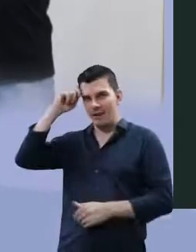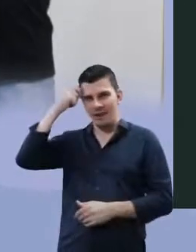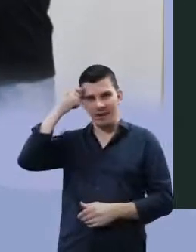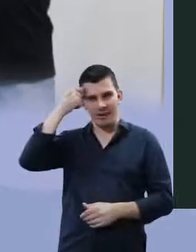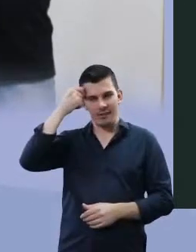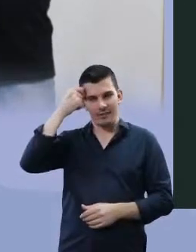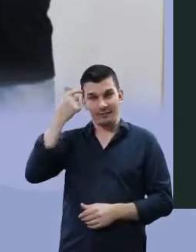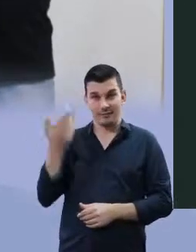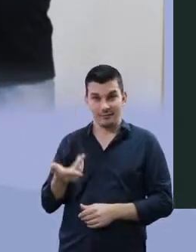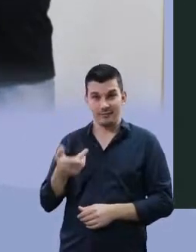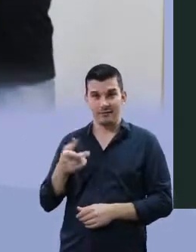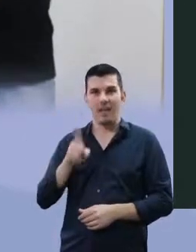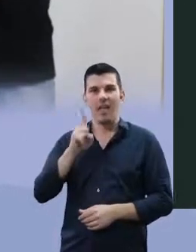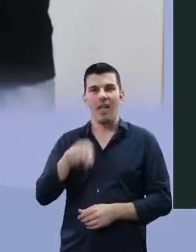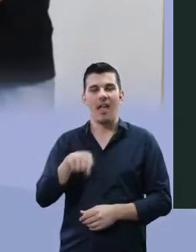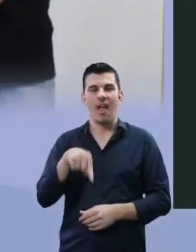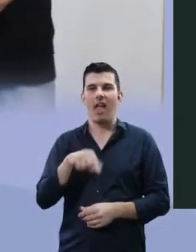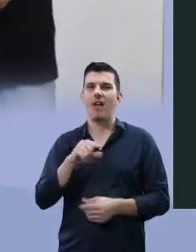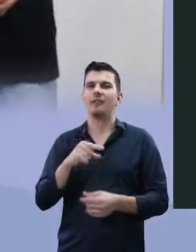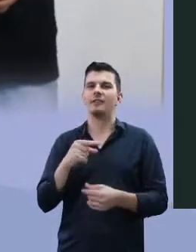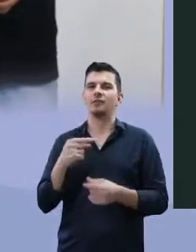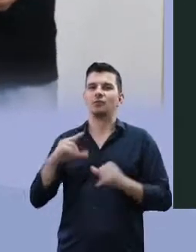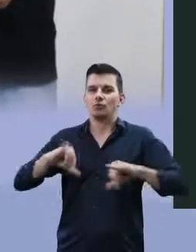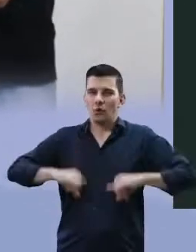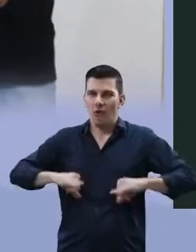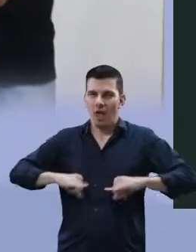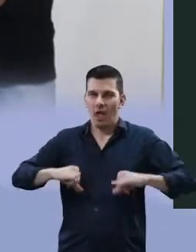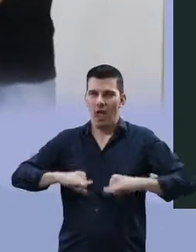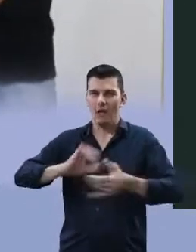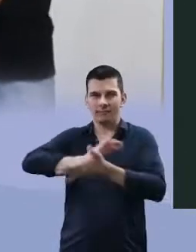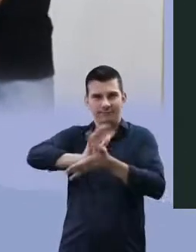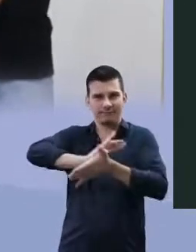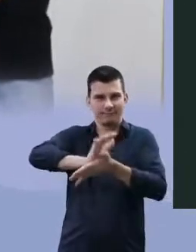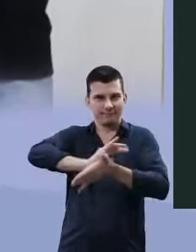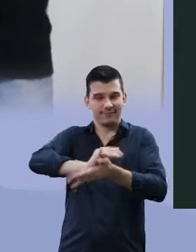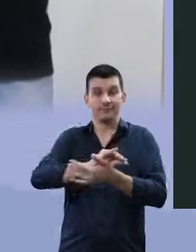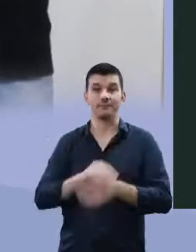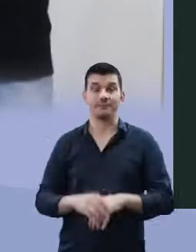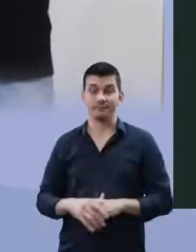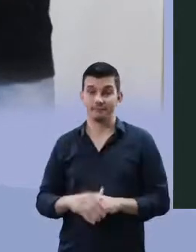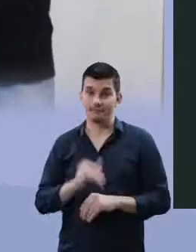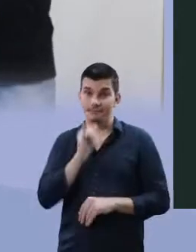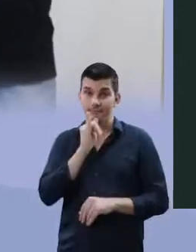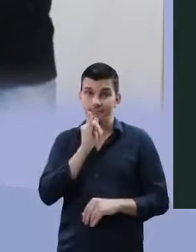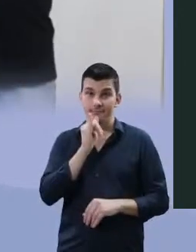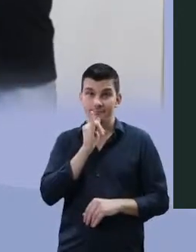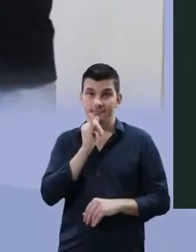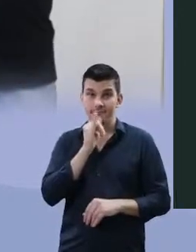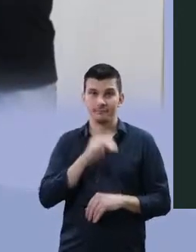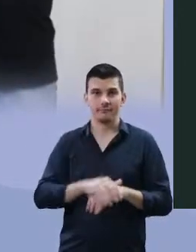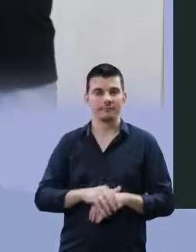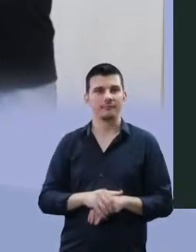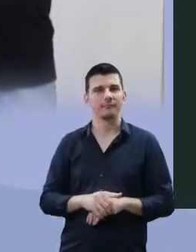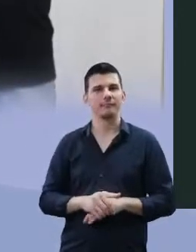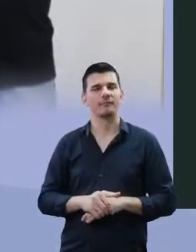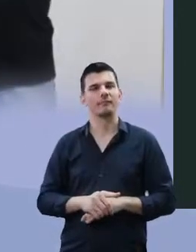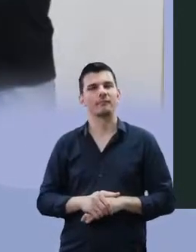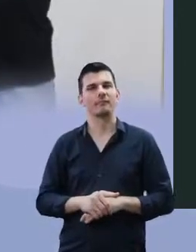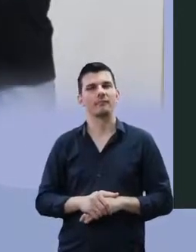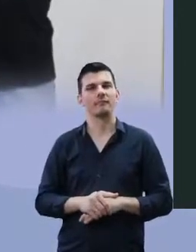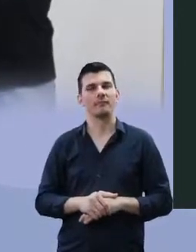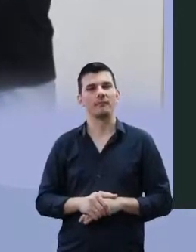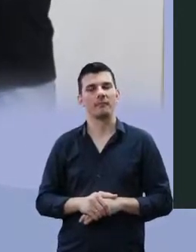antepassado negro, ele passa a ser vítima desse racismo. Um exemplo disso,